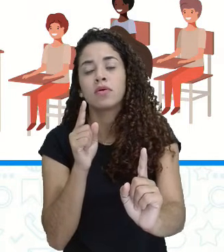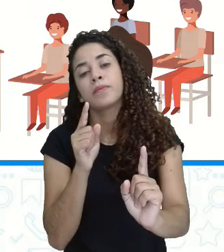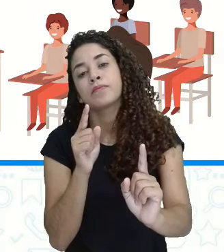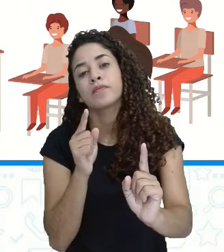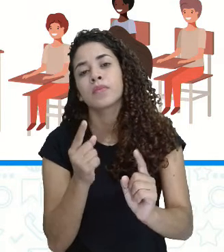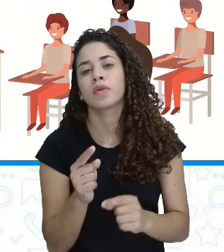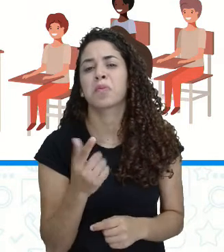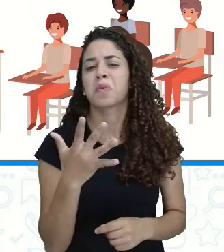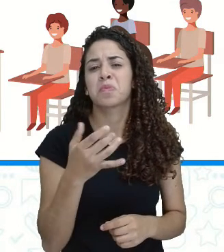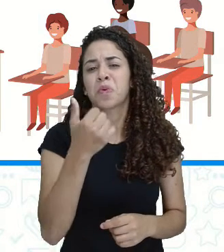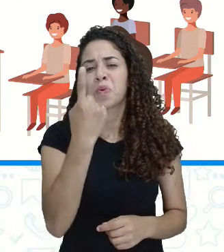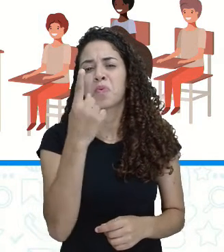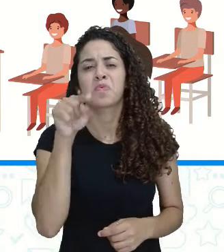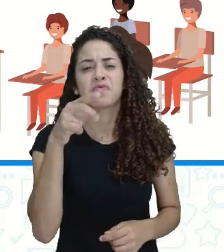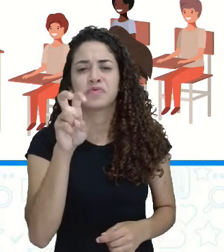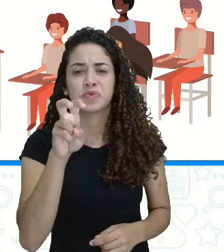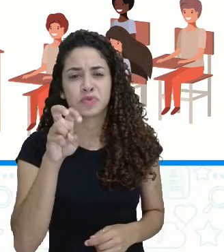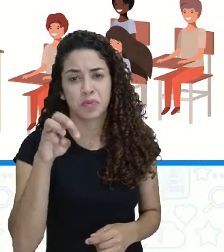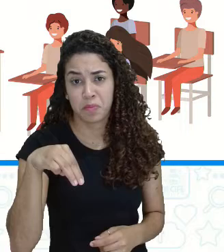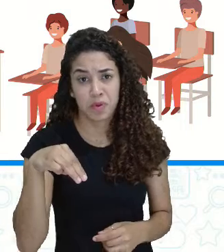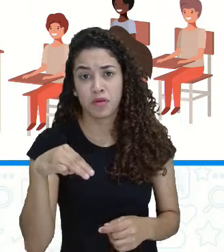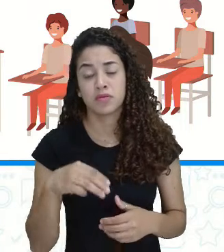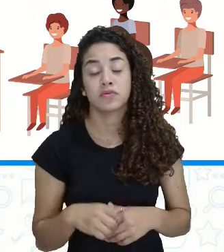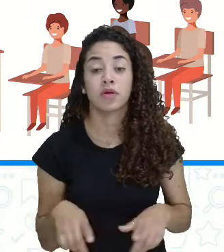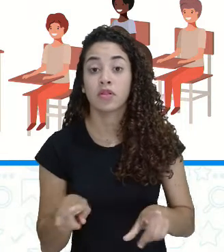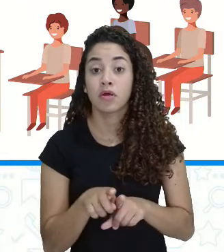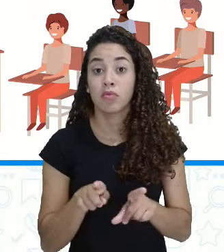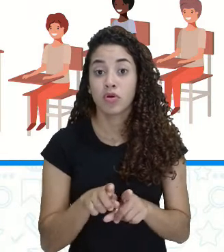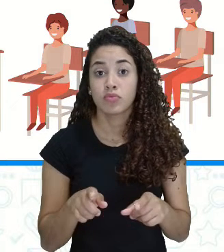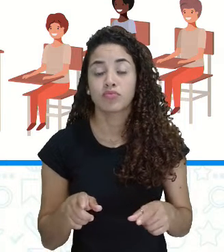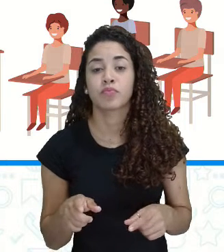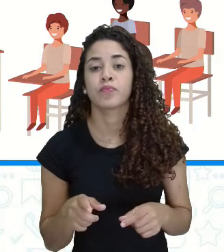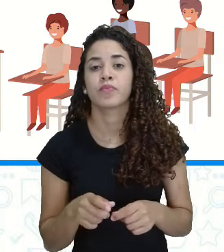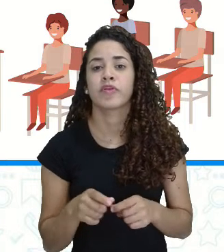1,5 metro entre as pessoas. Realizar atividades